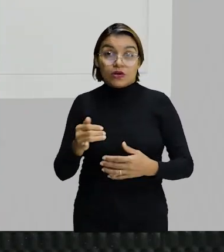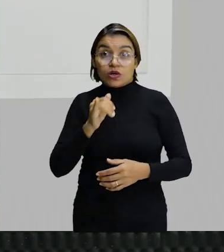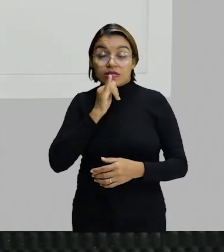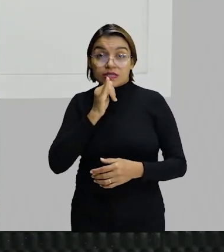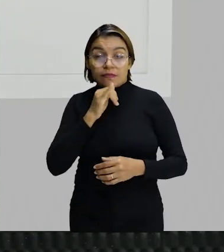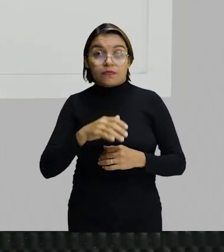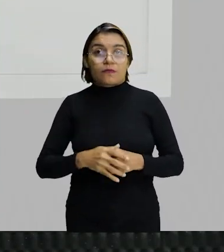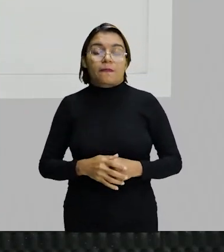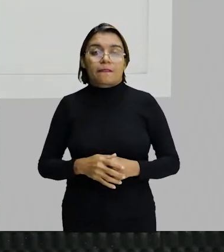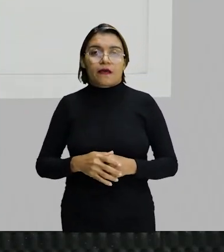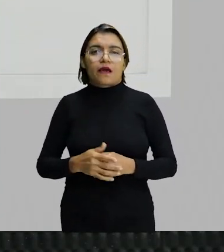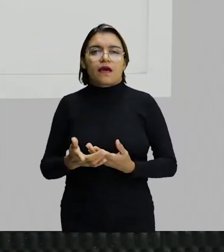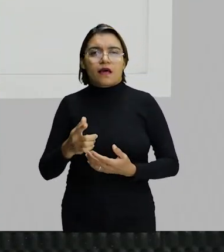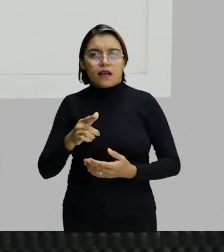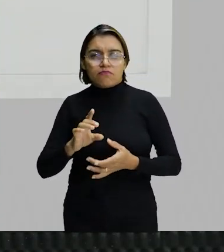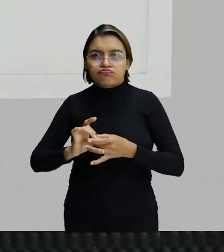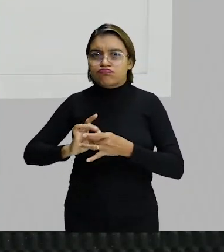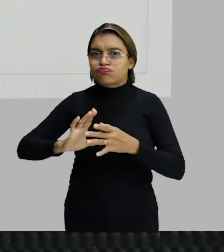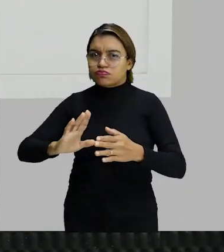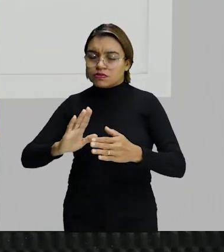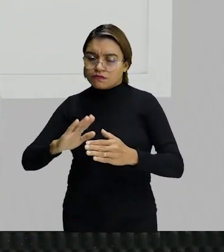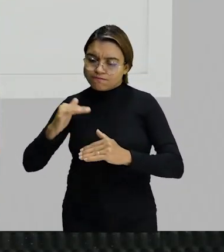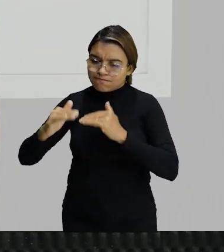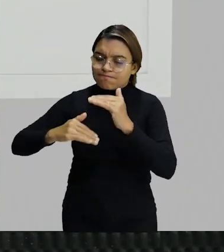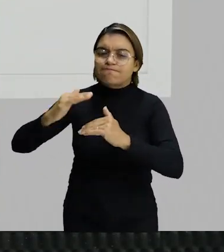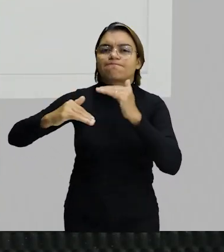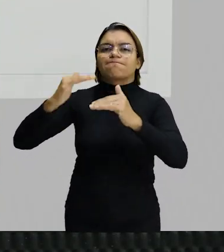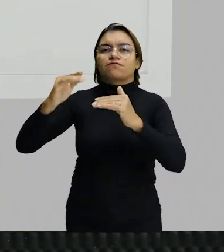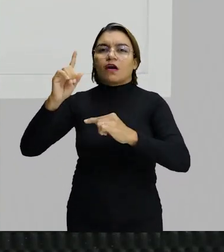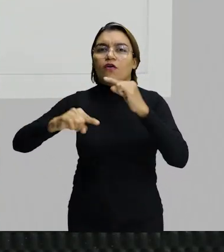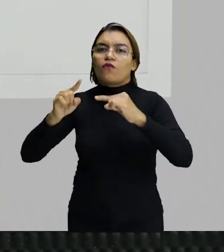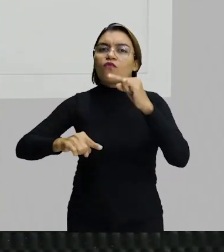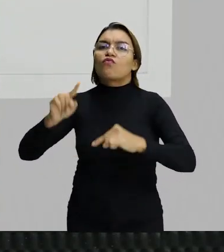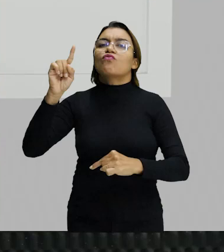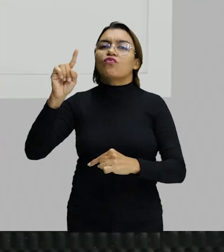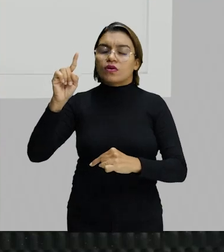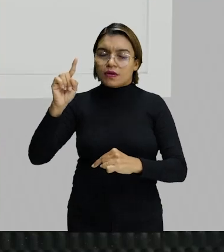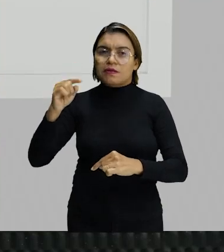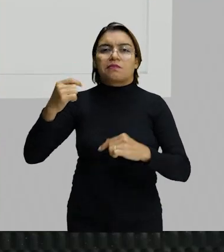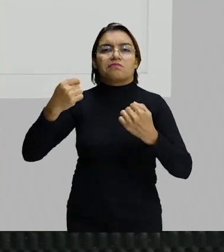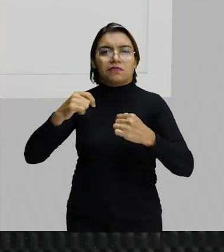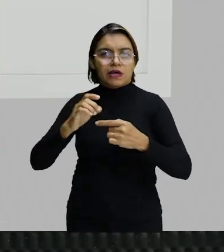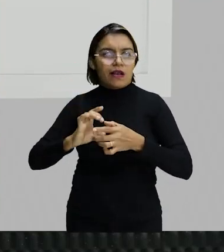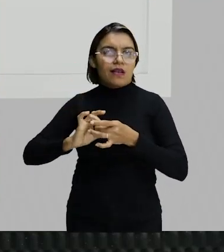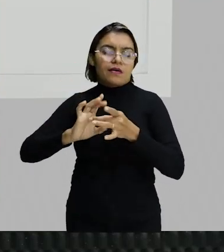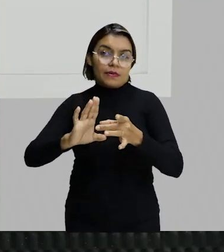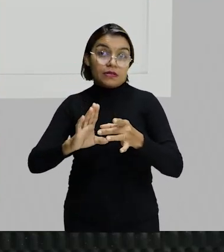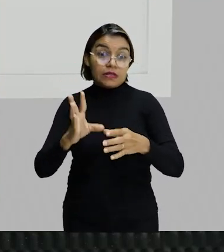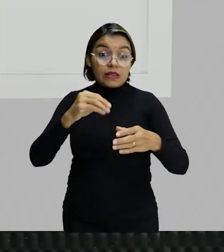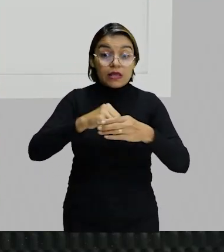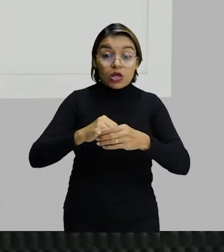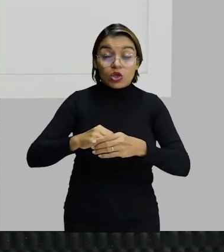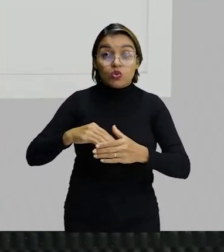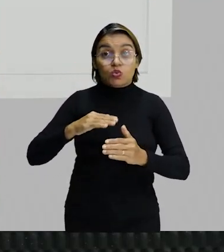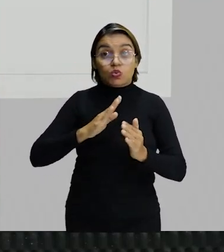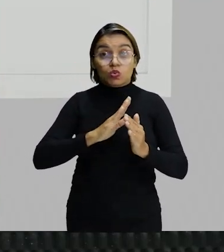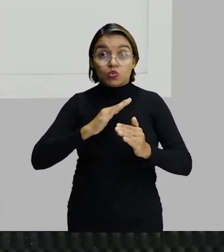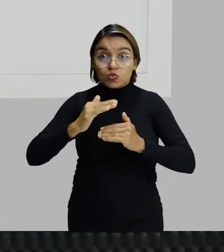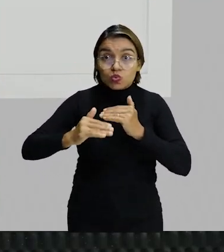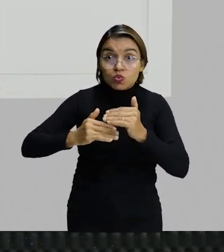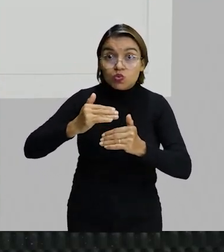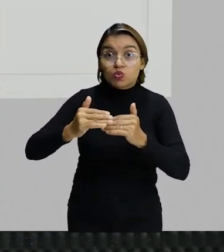tá? Essa criação entenda no sentido de avanço, ela consegue avançar muito dentro do processo, tá?